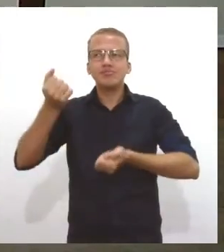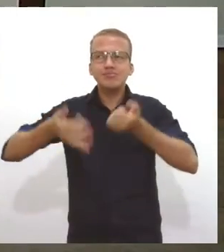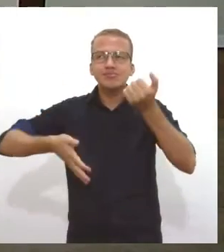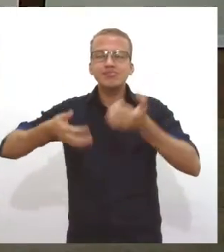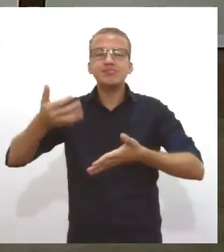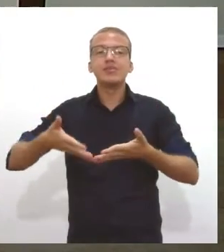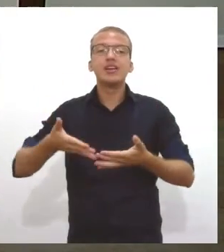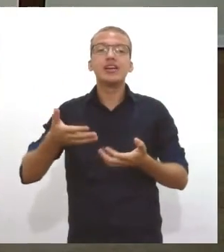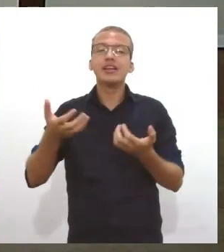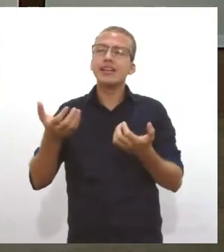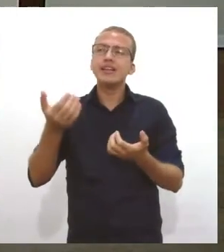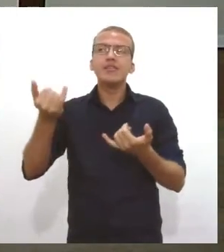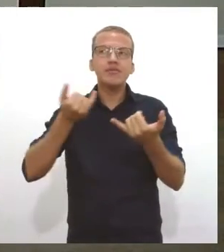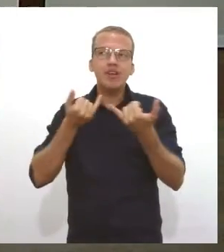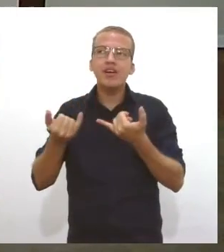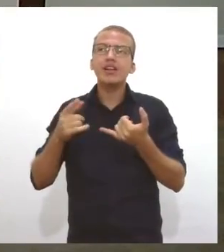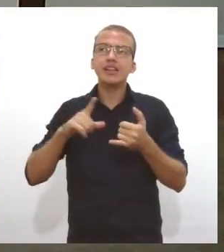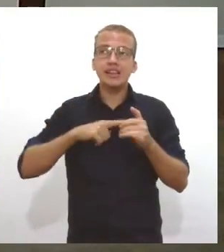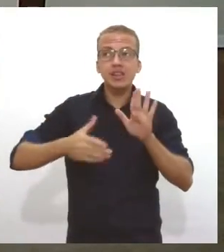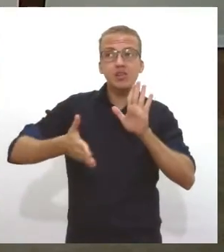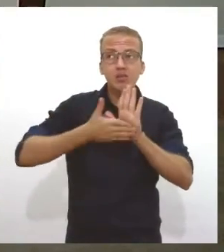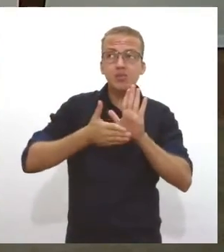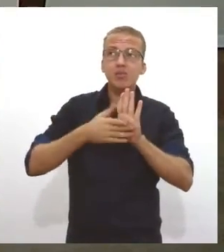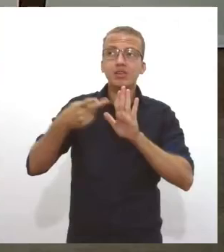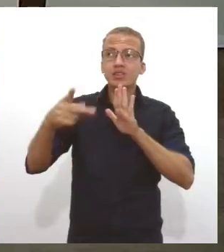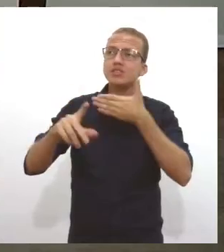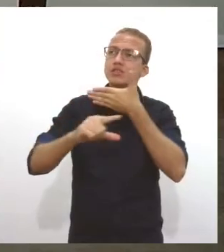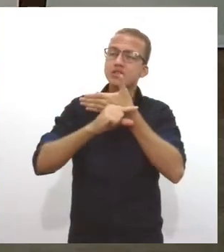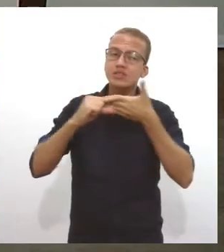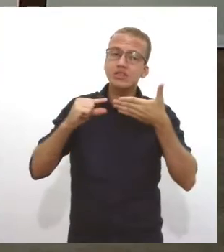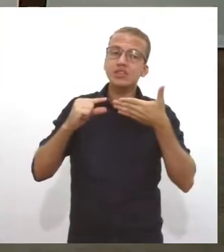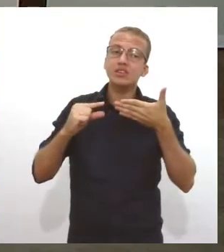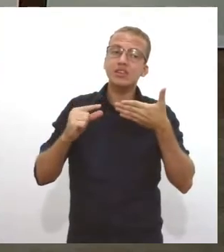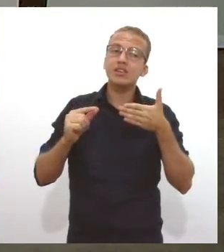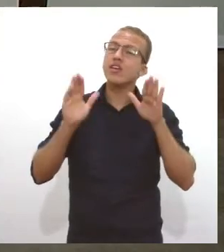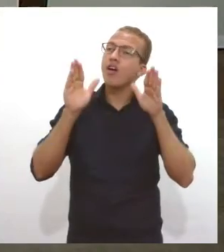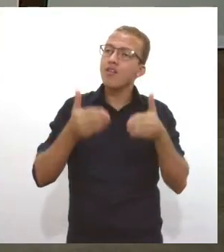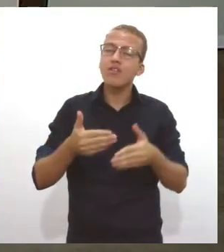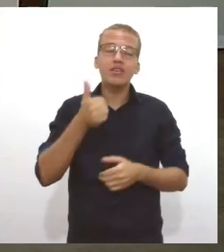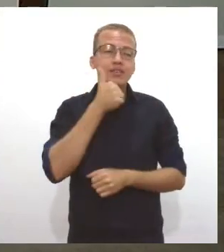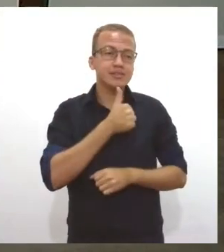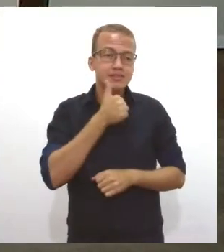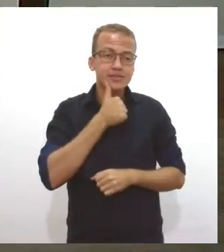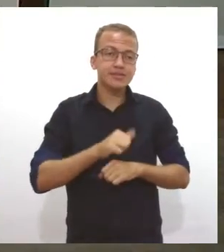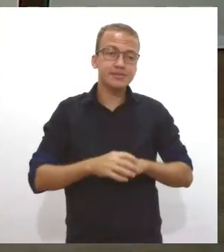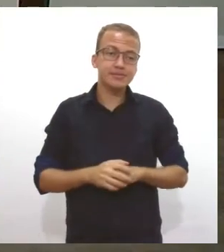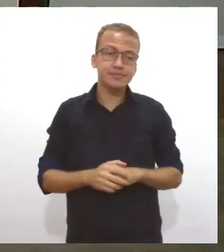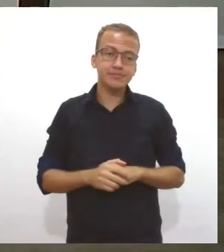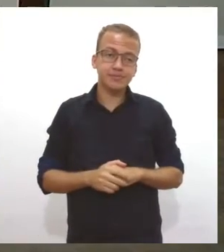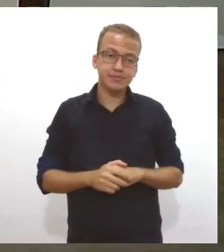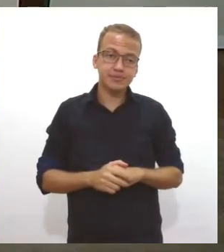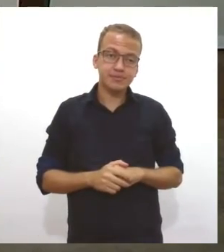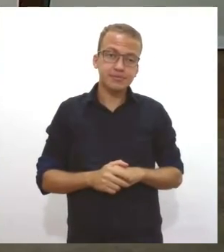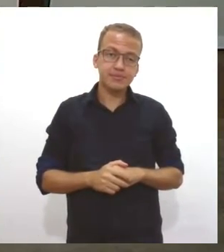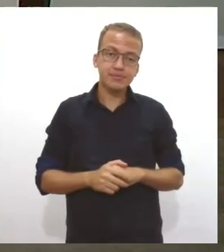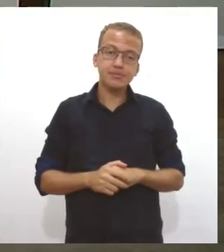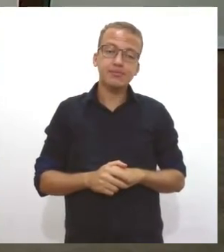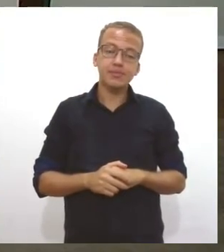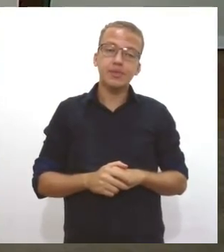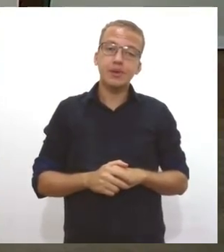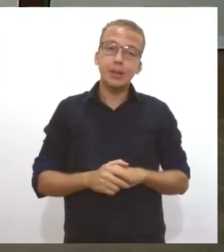saber se há outras propostas de sua autoria que dizem respeito as mulheres né esse especificamente Foca no